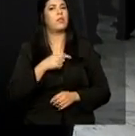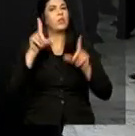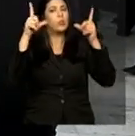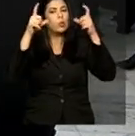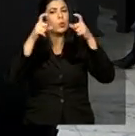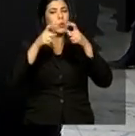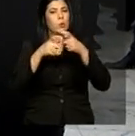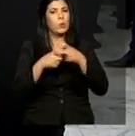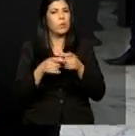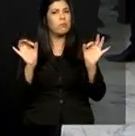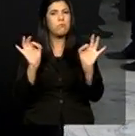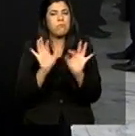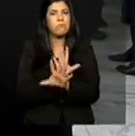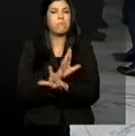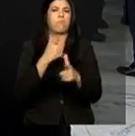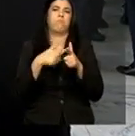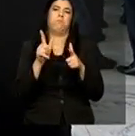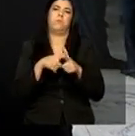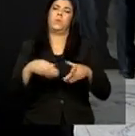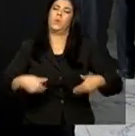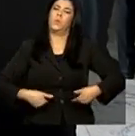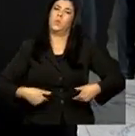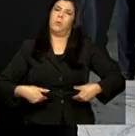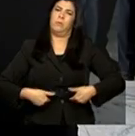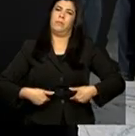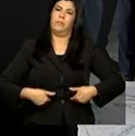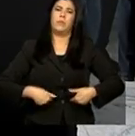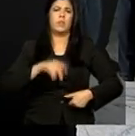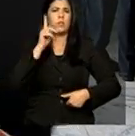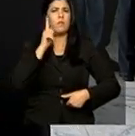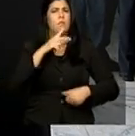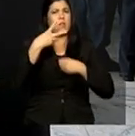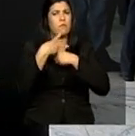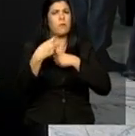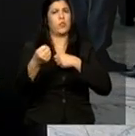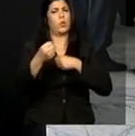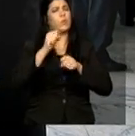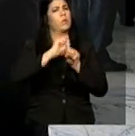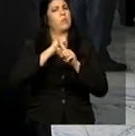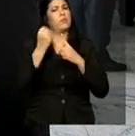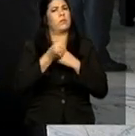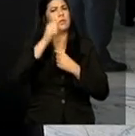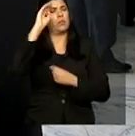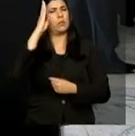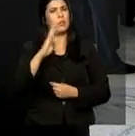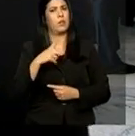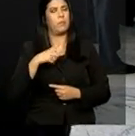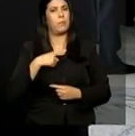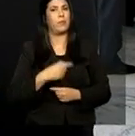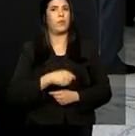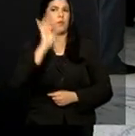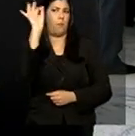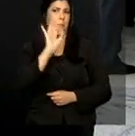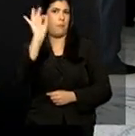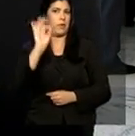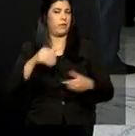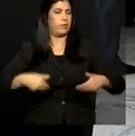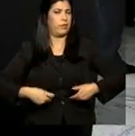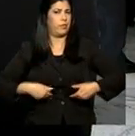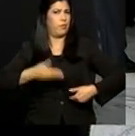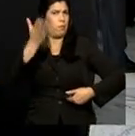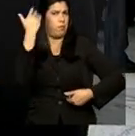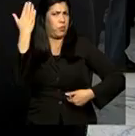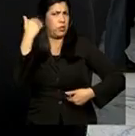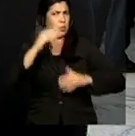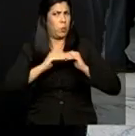Esse esforço que é reconhecido pela ONU com essa grande vitória da sociedade brasileira, que é a saída do mapa da fome, e que traz um